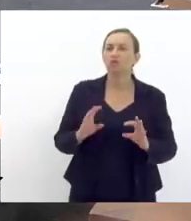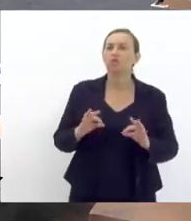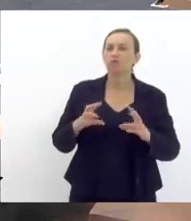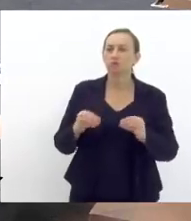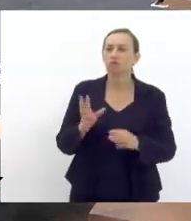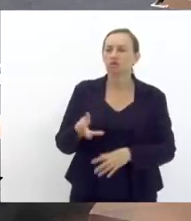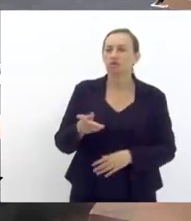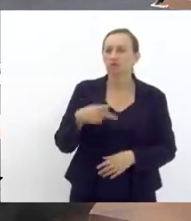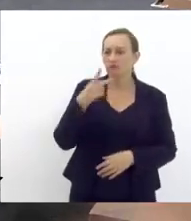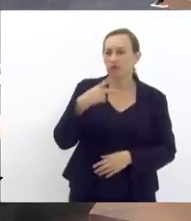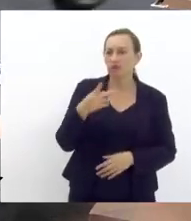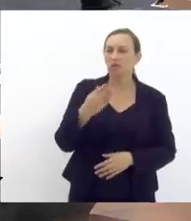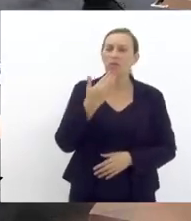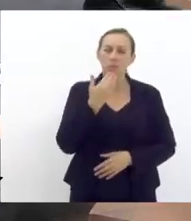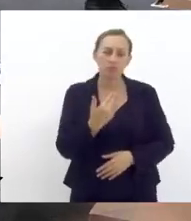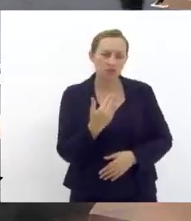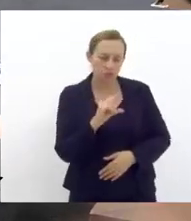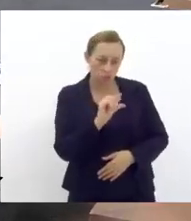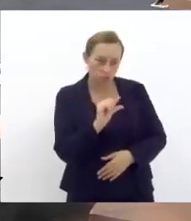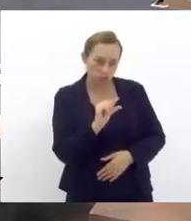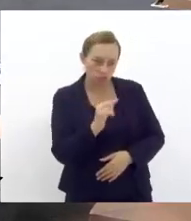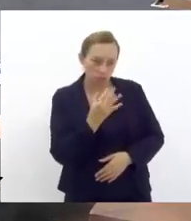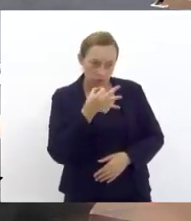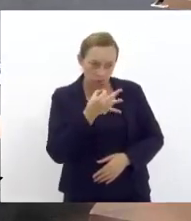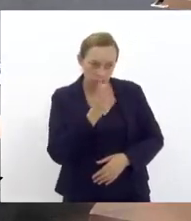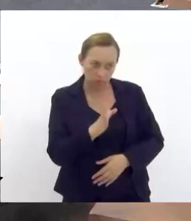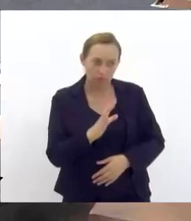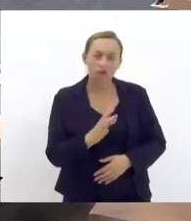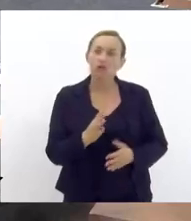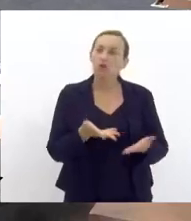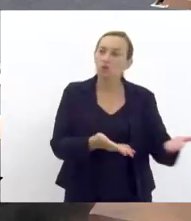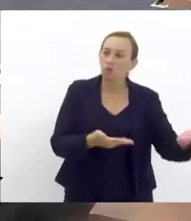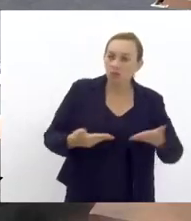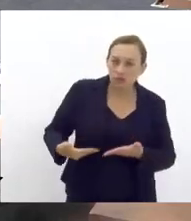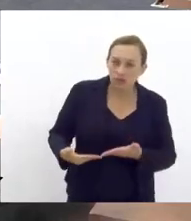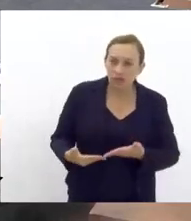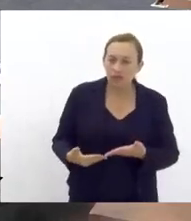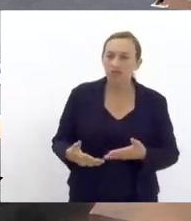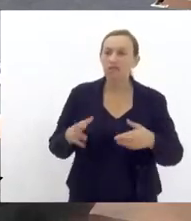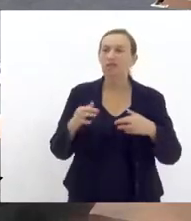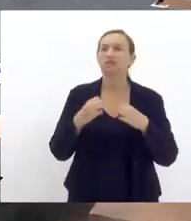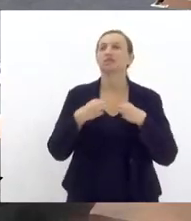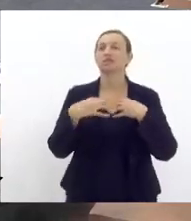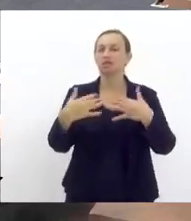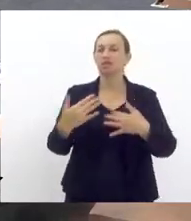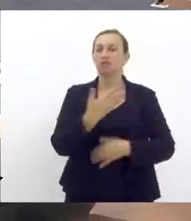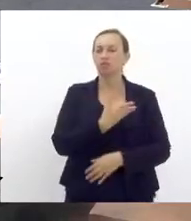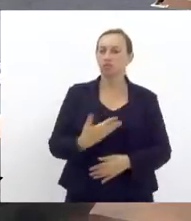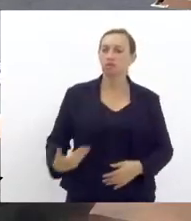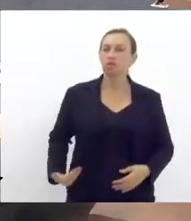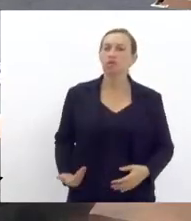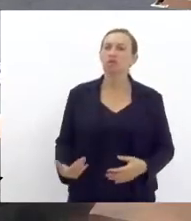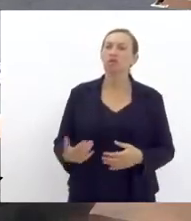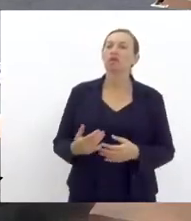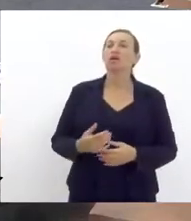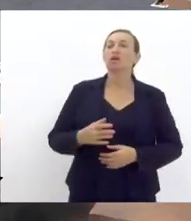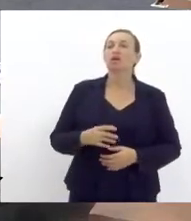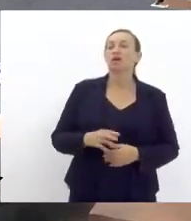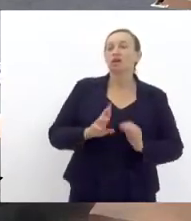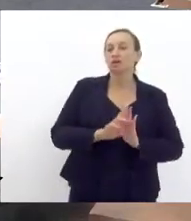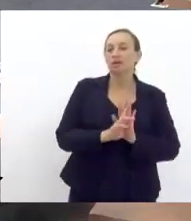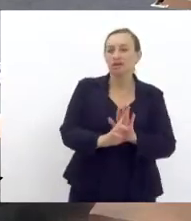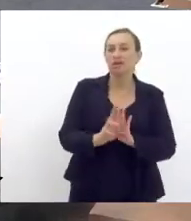tomadas para que seja convidado para participar dessa audiência também um representante da NB